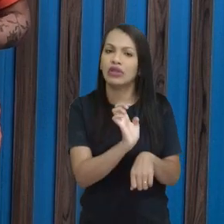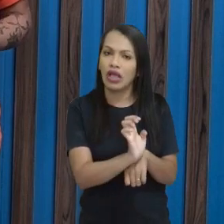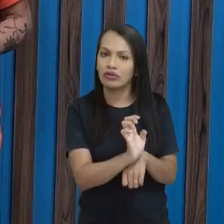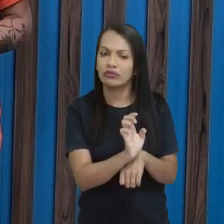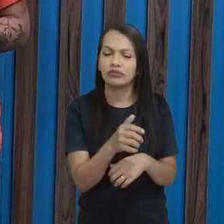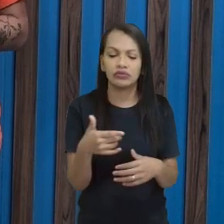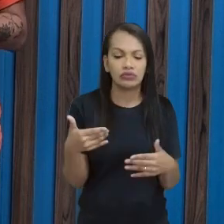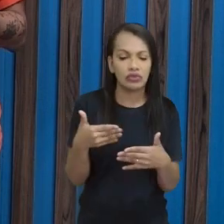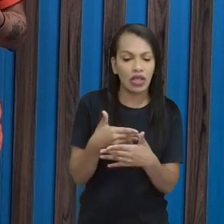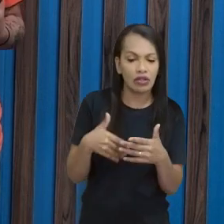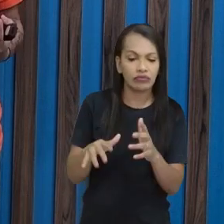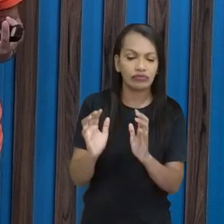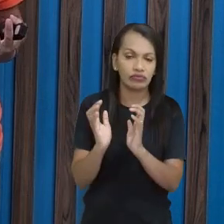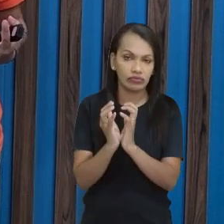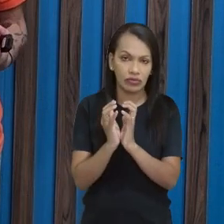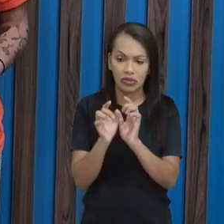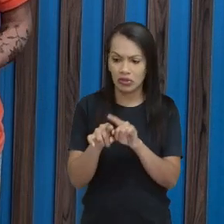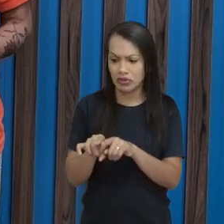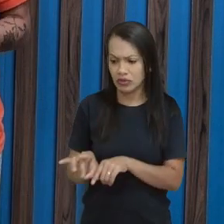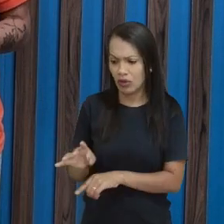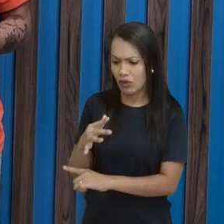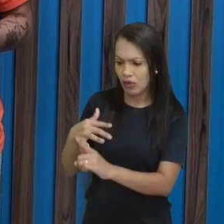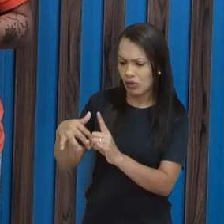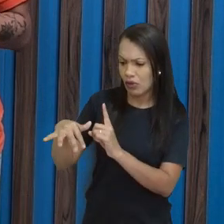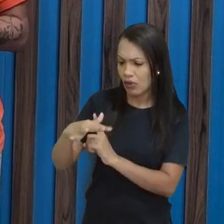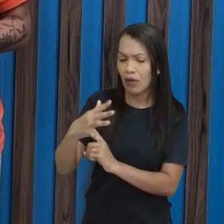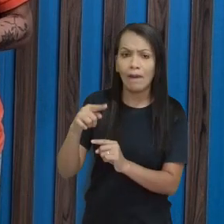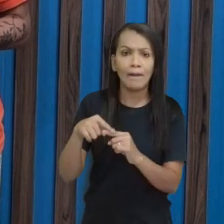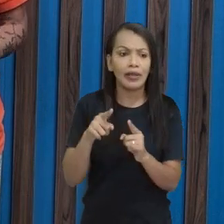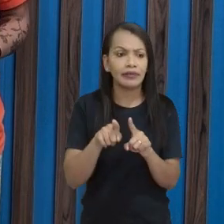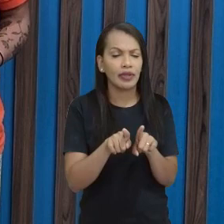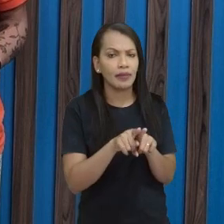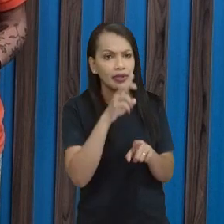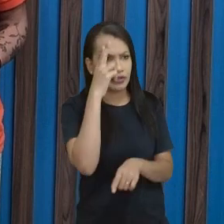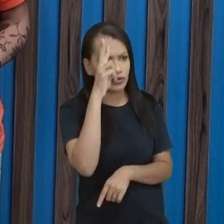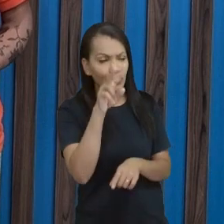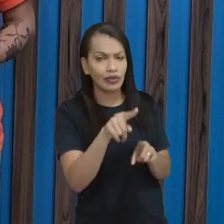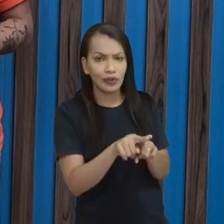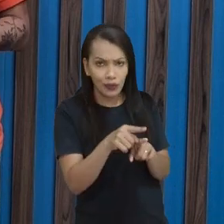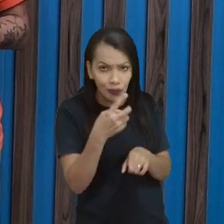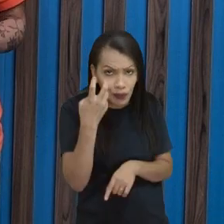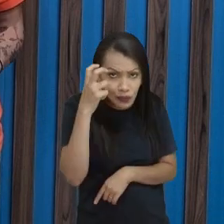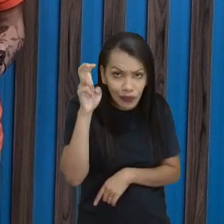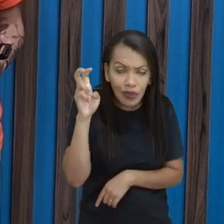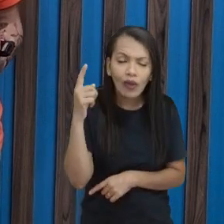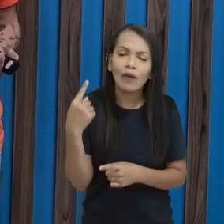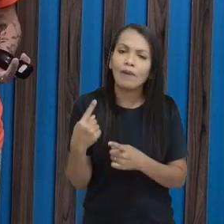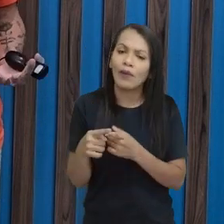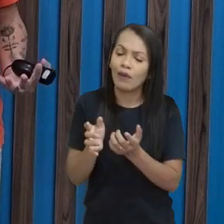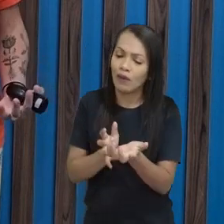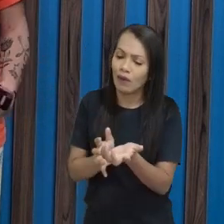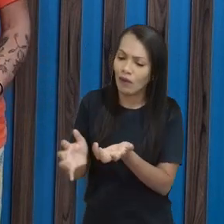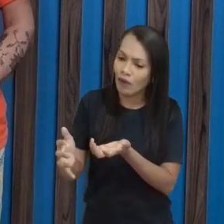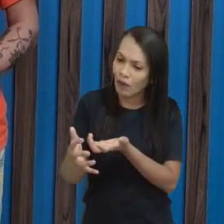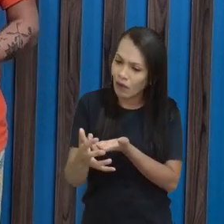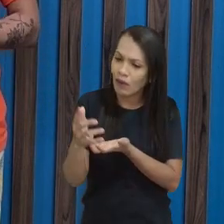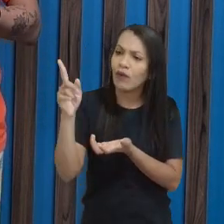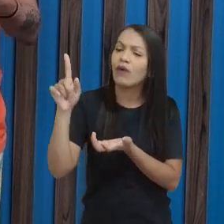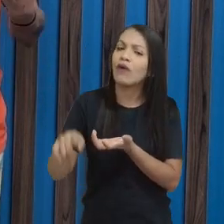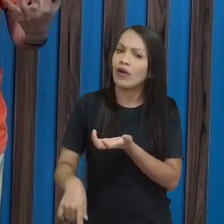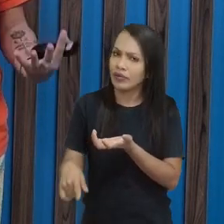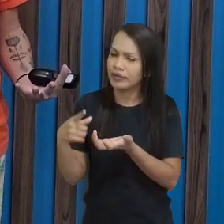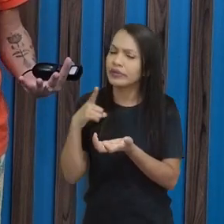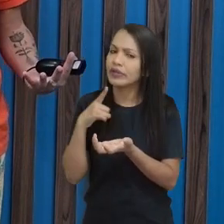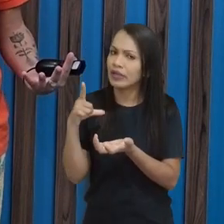não só na questão ambiental, mas também histórica e cultural. Porque esse rio, professora Cláudia, ele